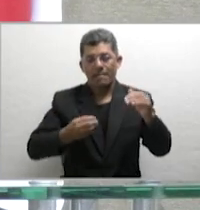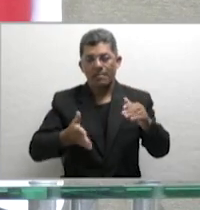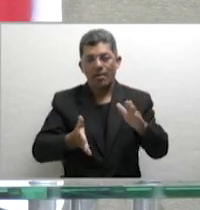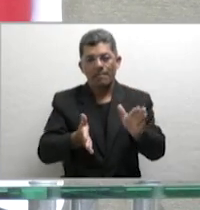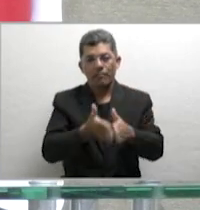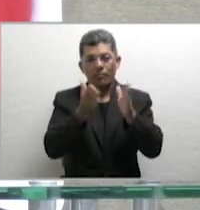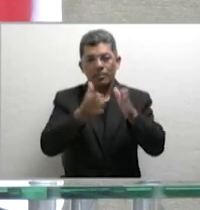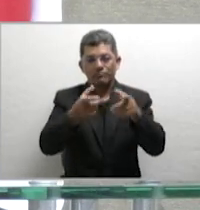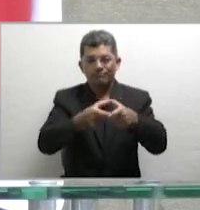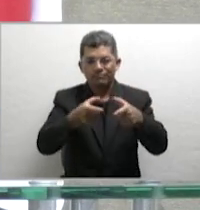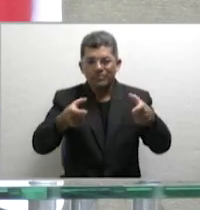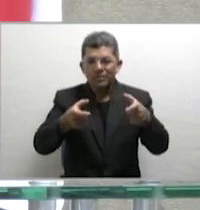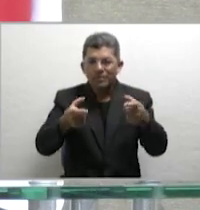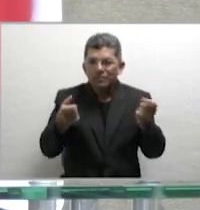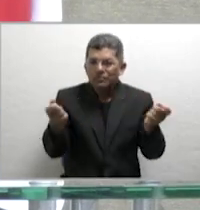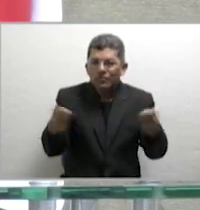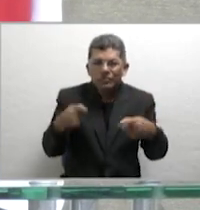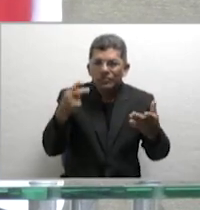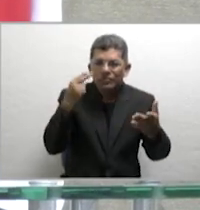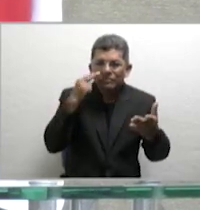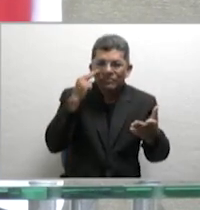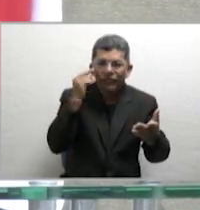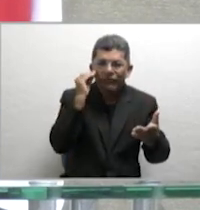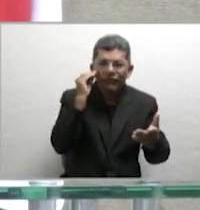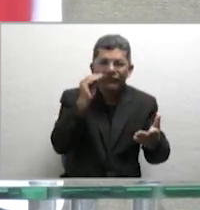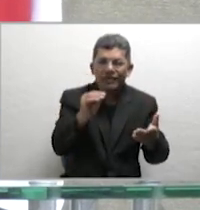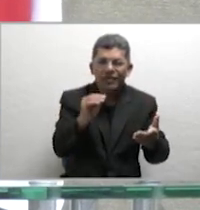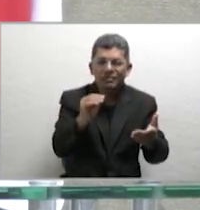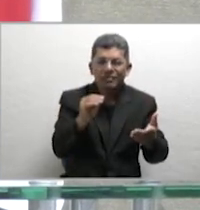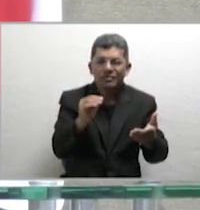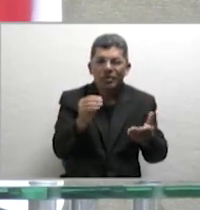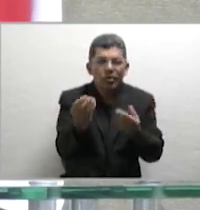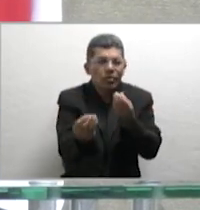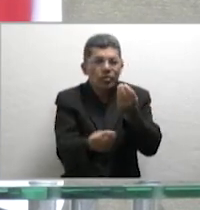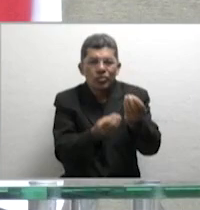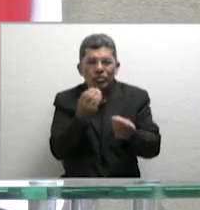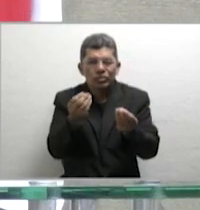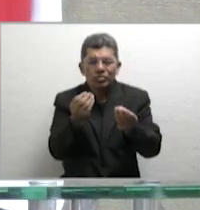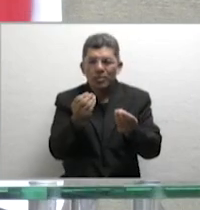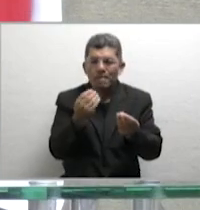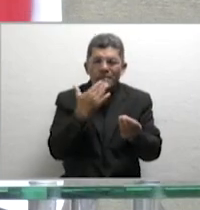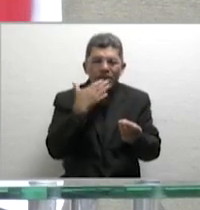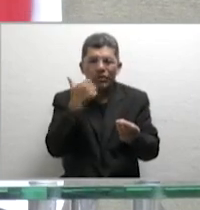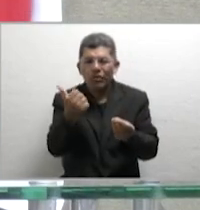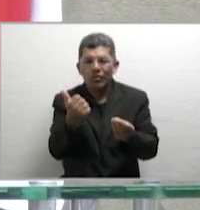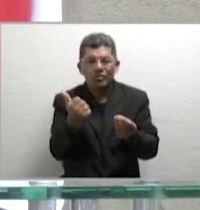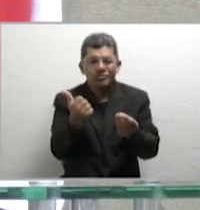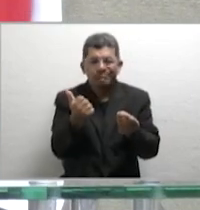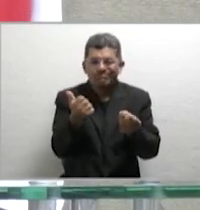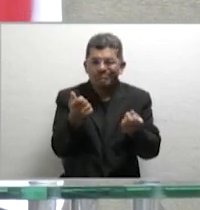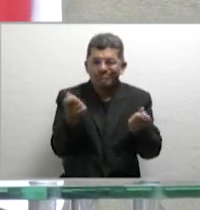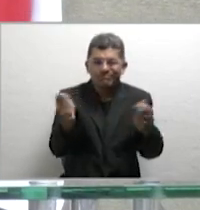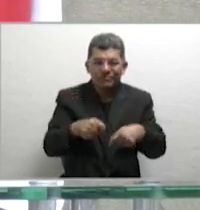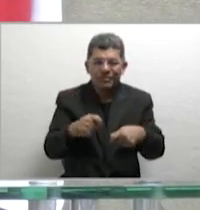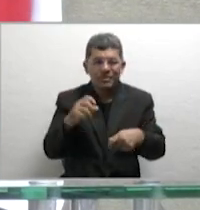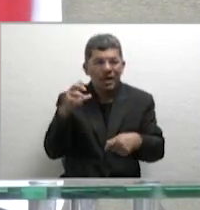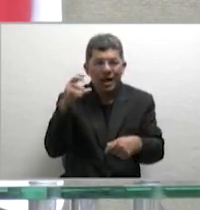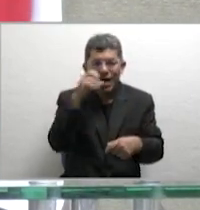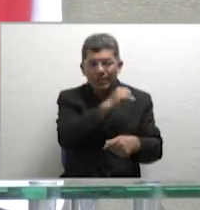E eu não consigo ver um meio mais eficiente, mais eficaz, mais